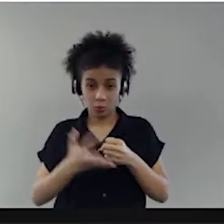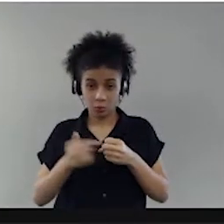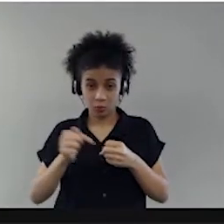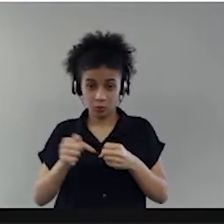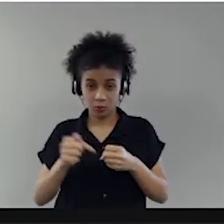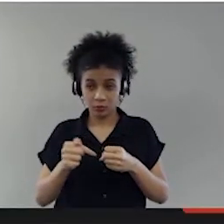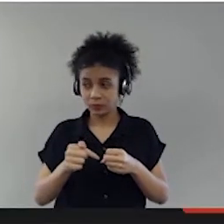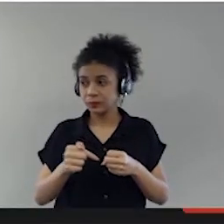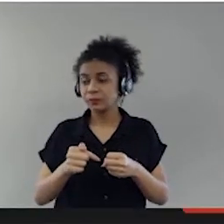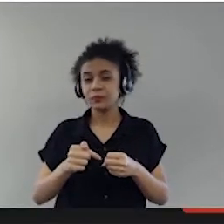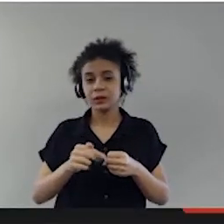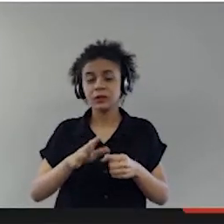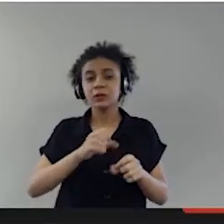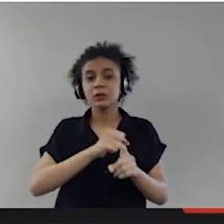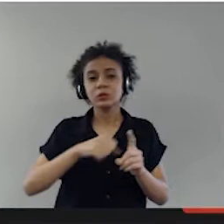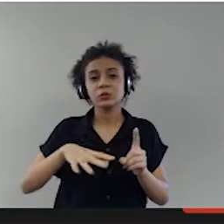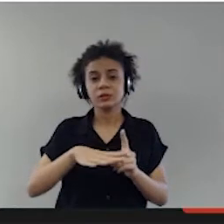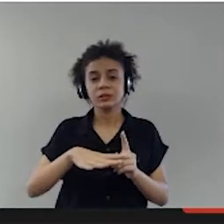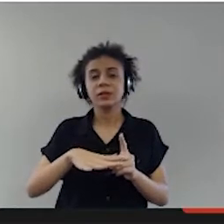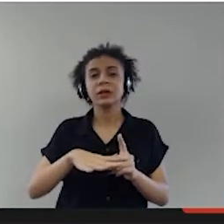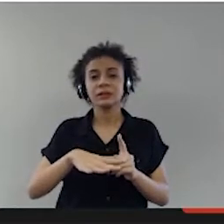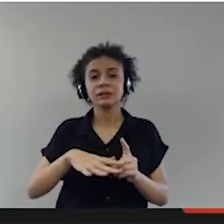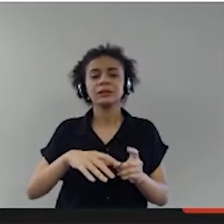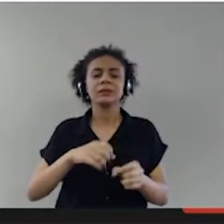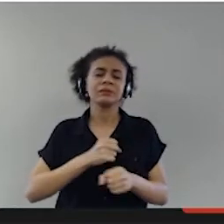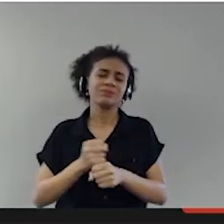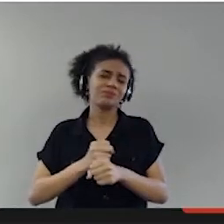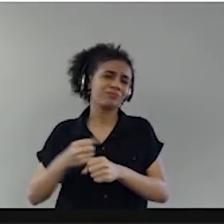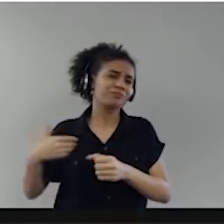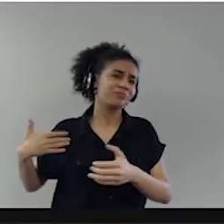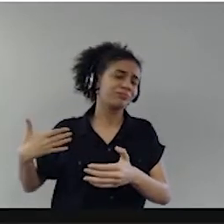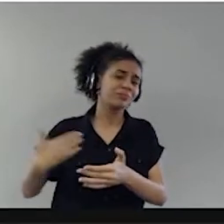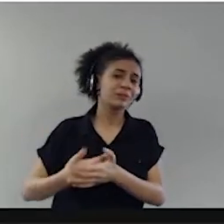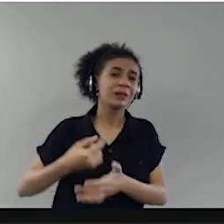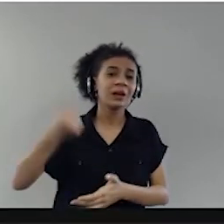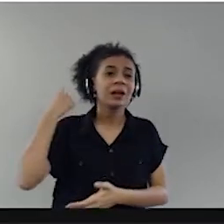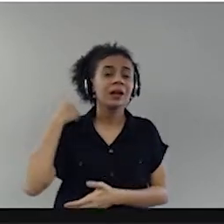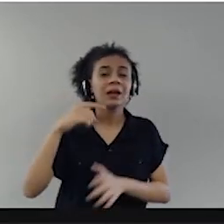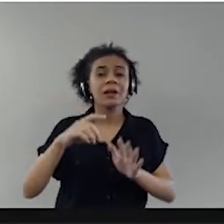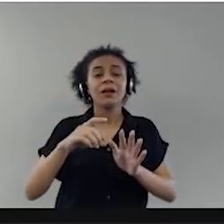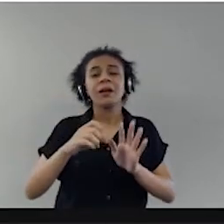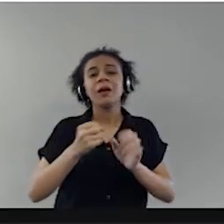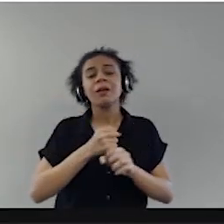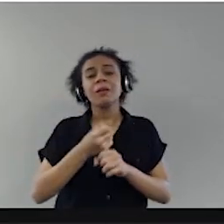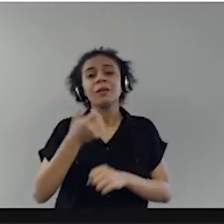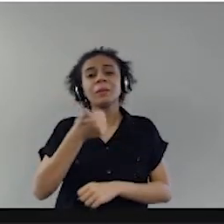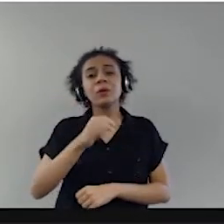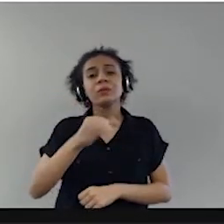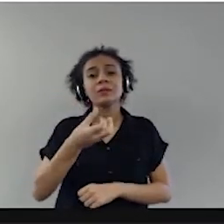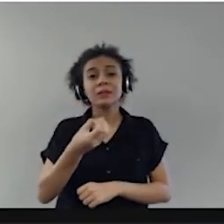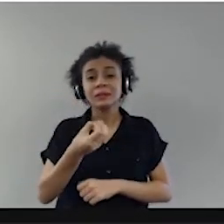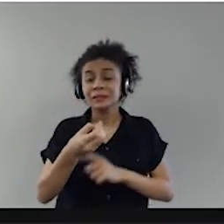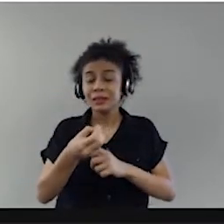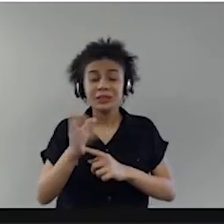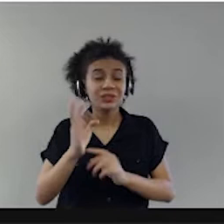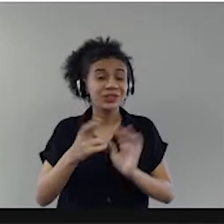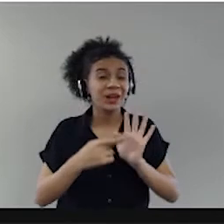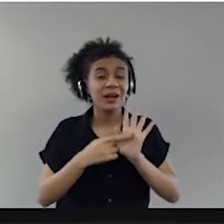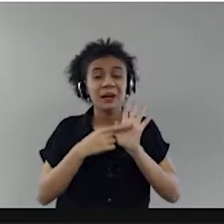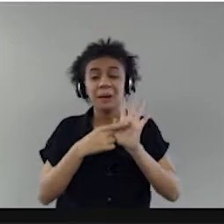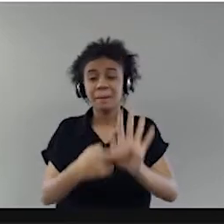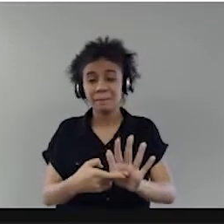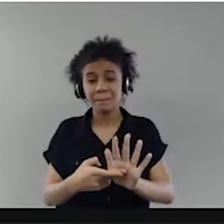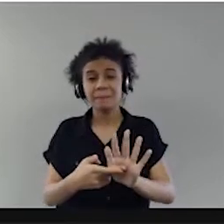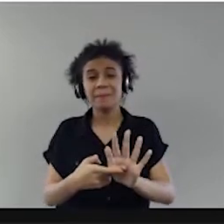são conhecidos da sociedade há muitos anos, desde a década de 60. E eles sempre representaram